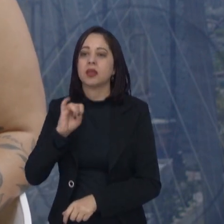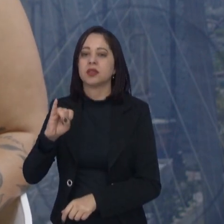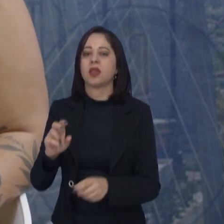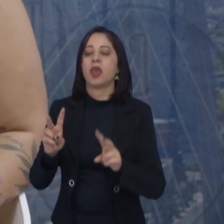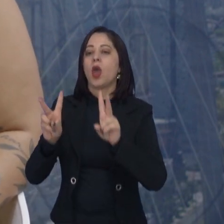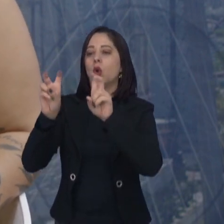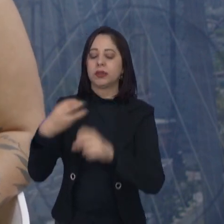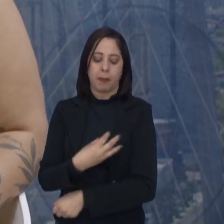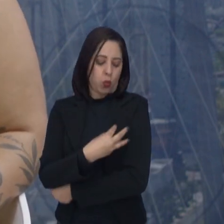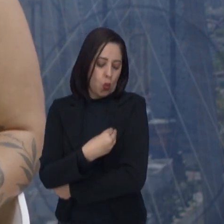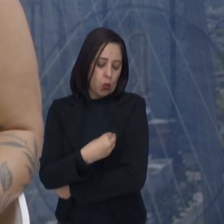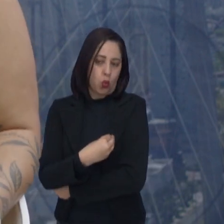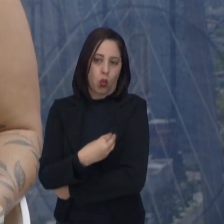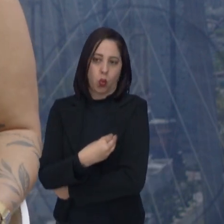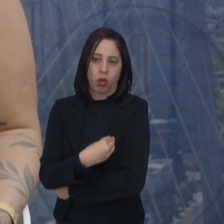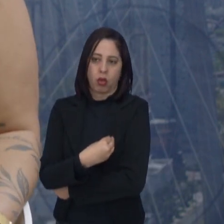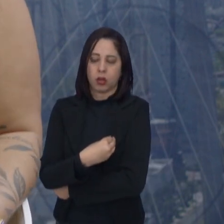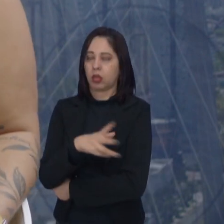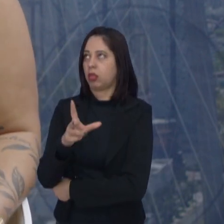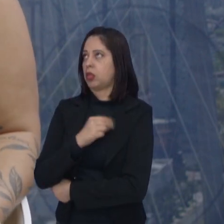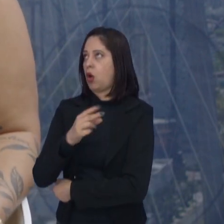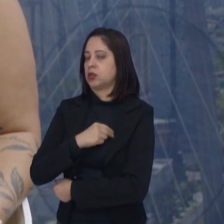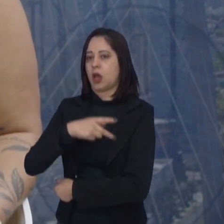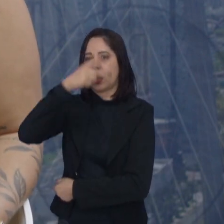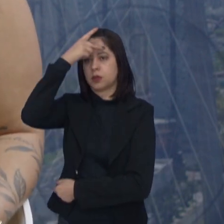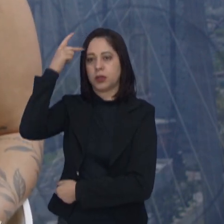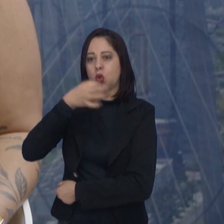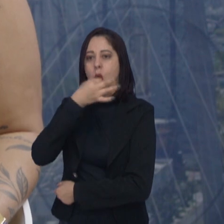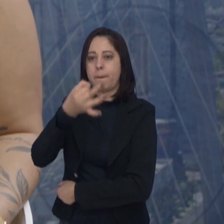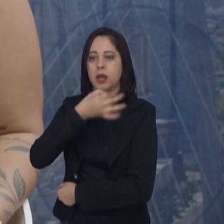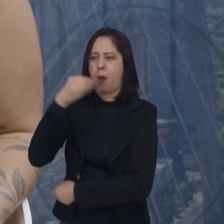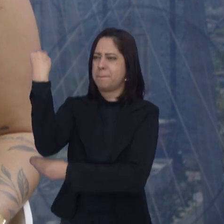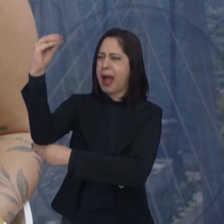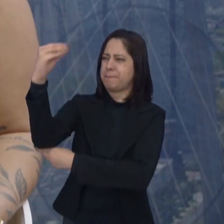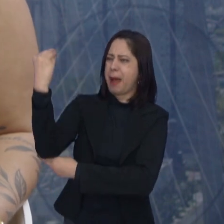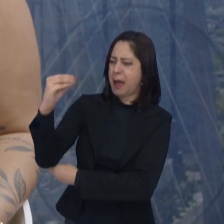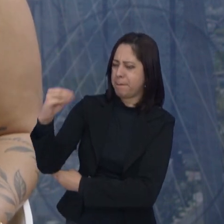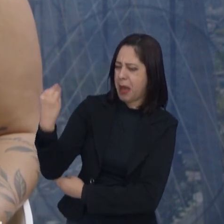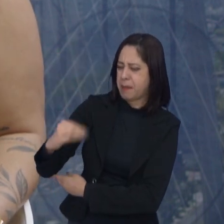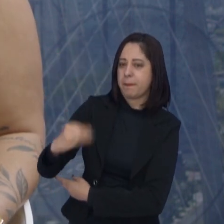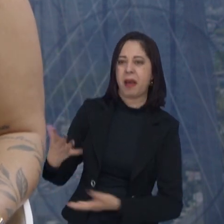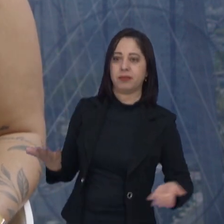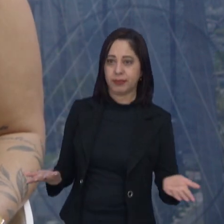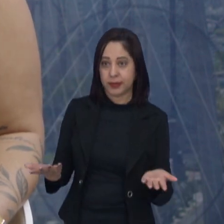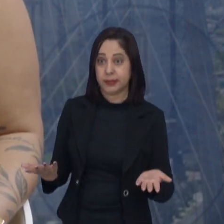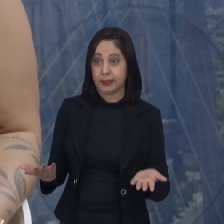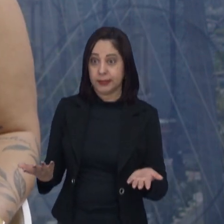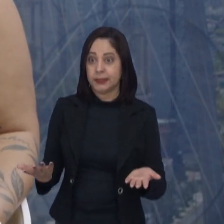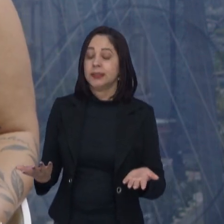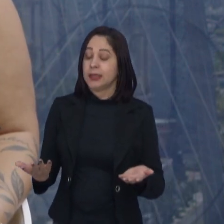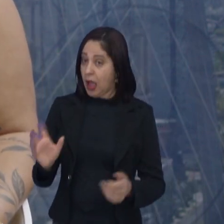aí vem um monte de gente falar o porquê que você deveria fazer desse jeito ou de outro. Então, nesse sentido, a gente é super contra. Mas eu acho